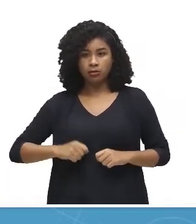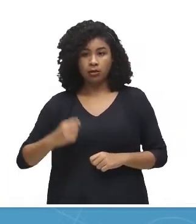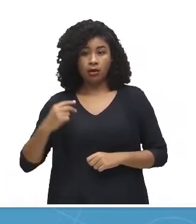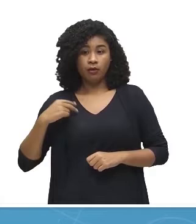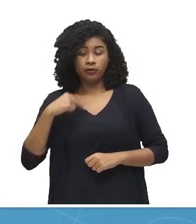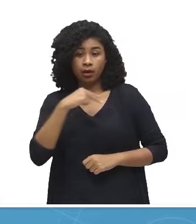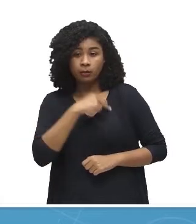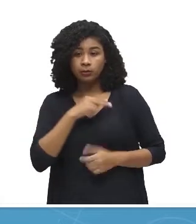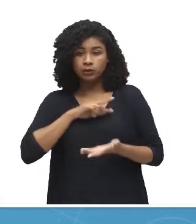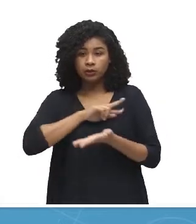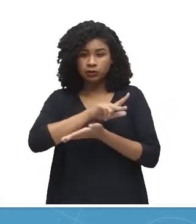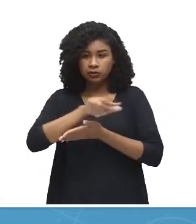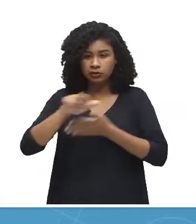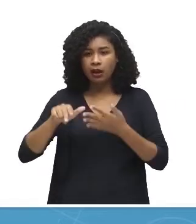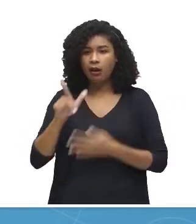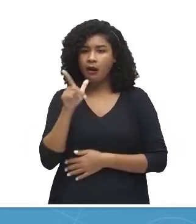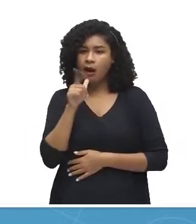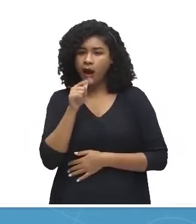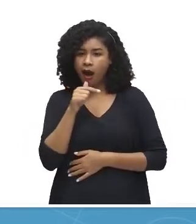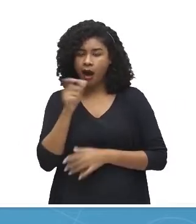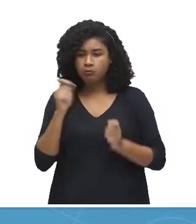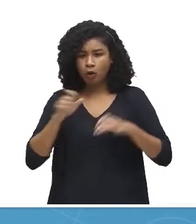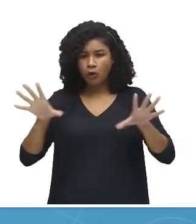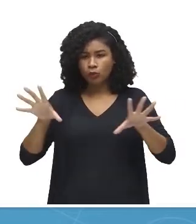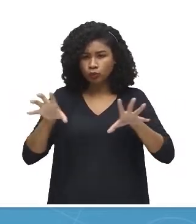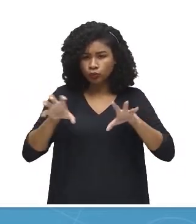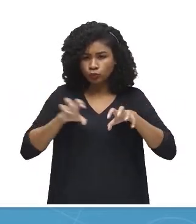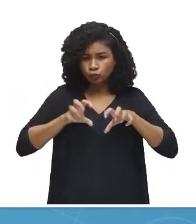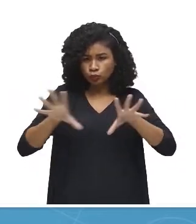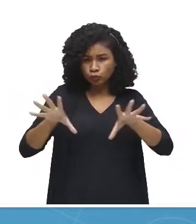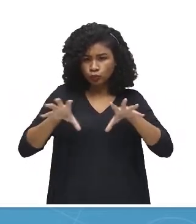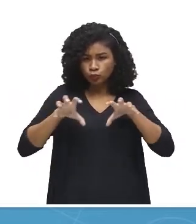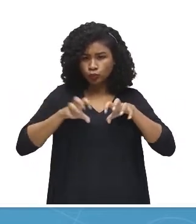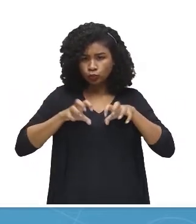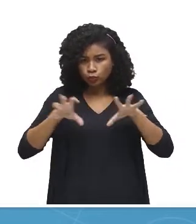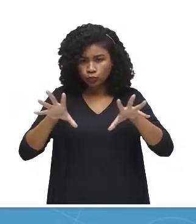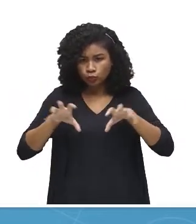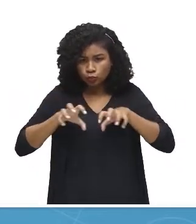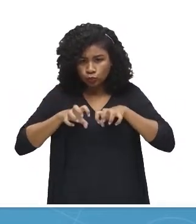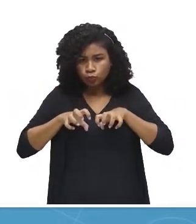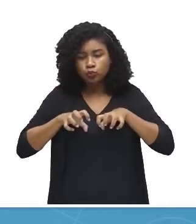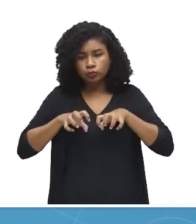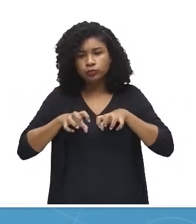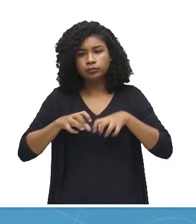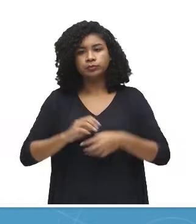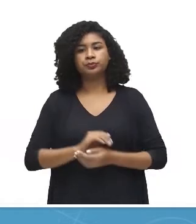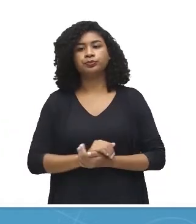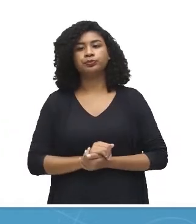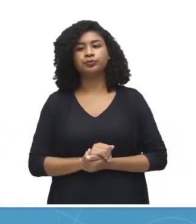vai absorver ali água, alguns nutrientes, vitaminas lá dentro do intestino, tá?